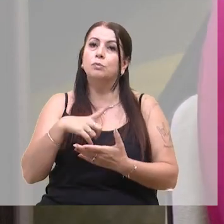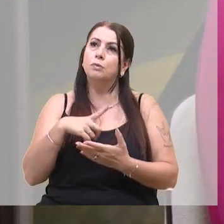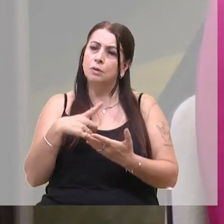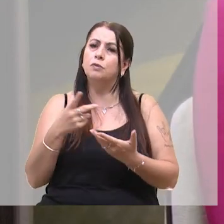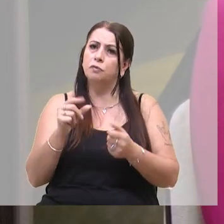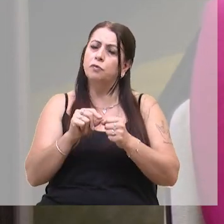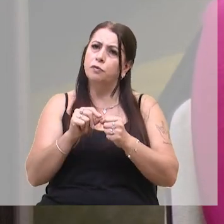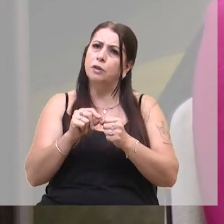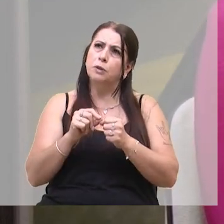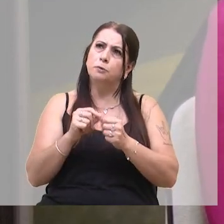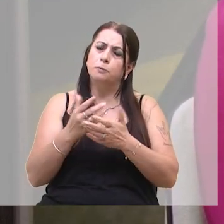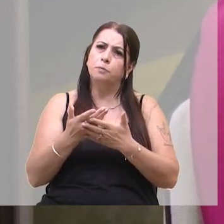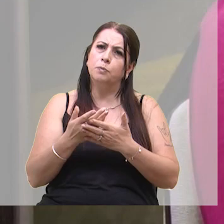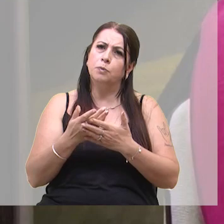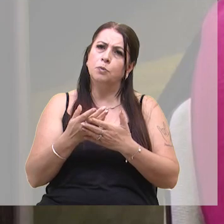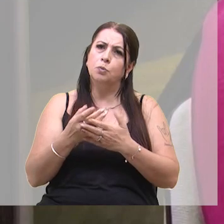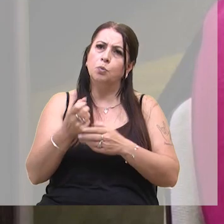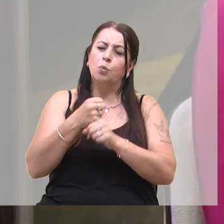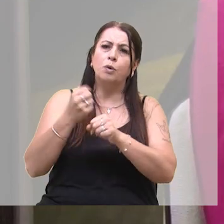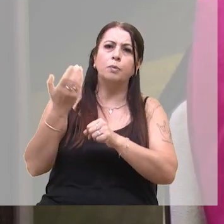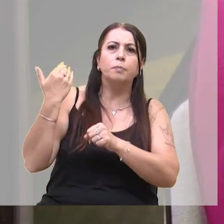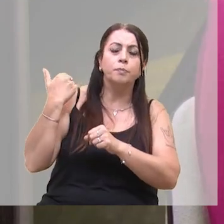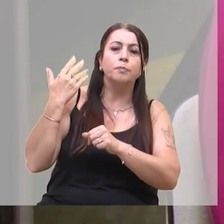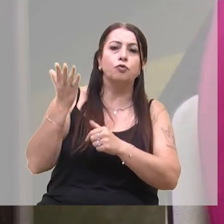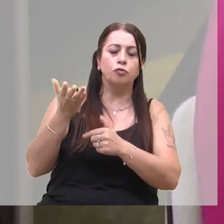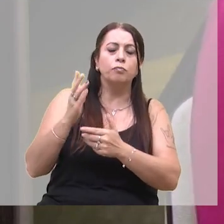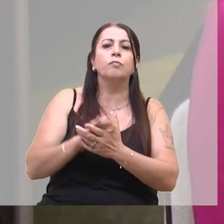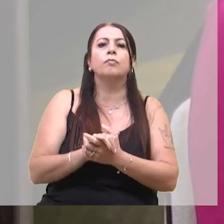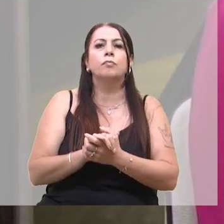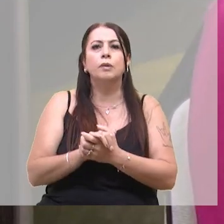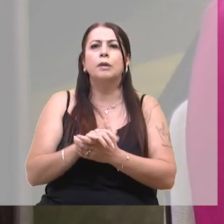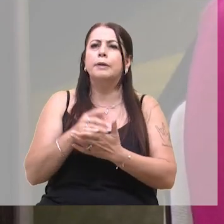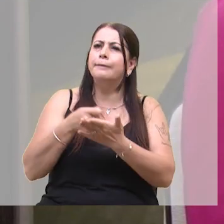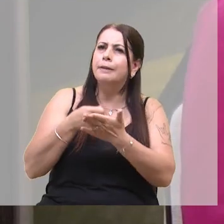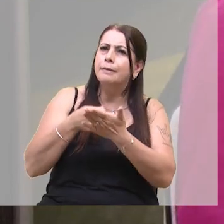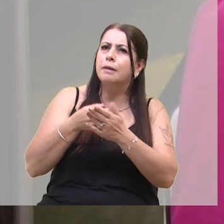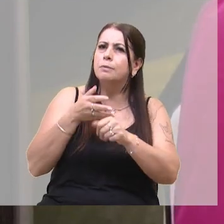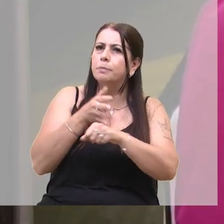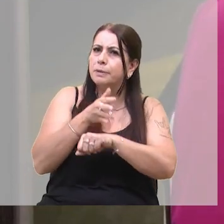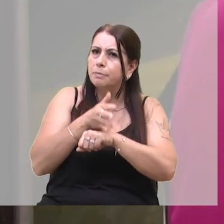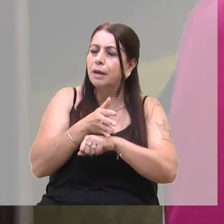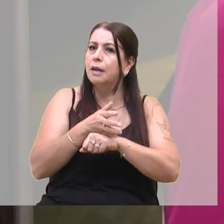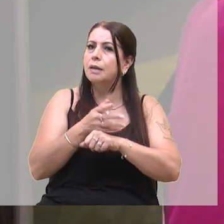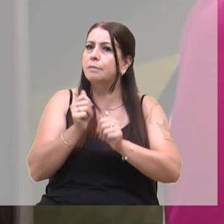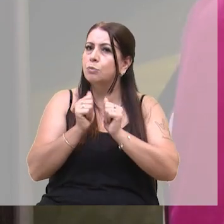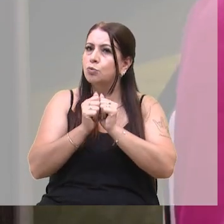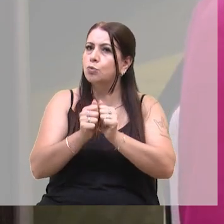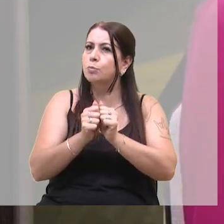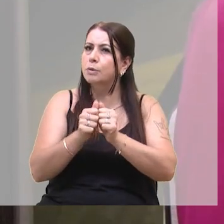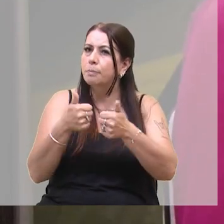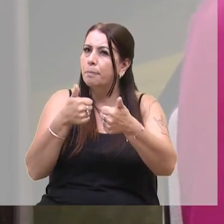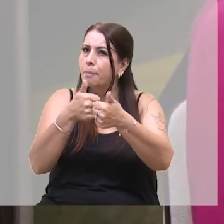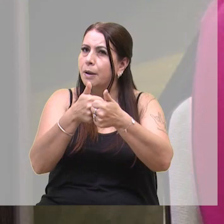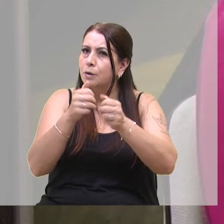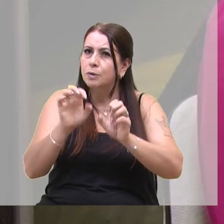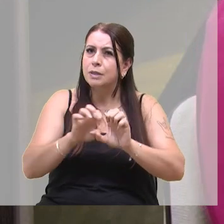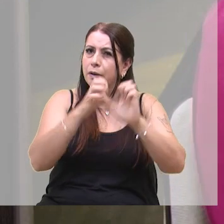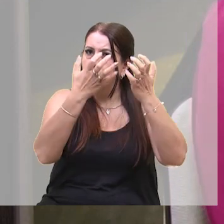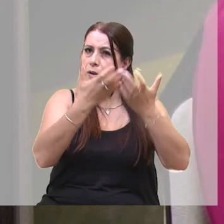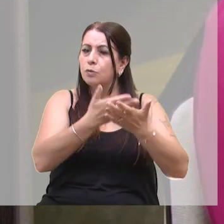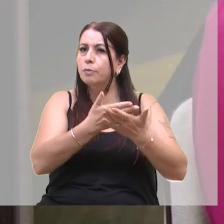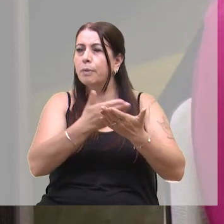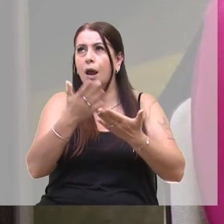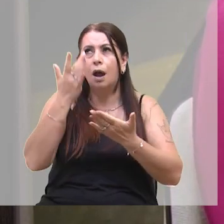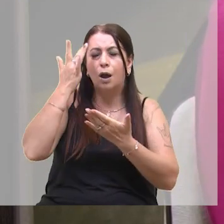Caxias. Eu tenho feito isso desde o ano anterior já, tentado participar, tentado estar mais próxima